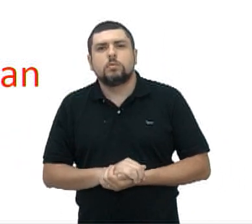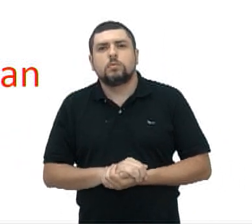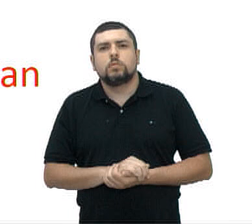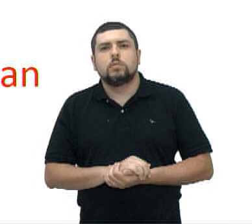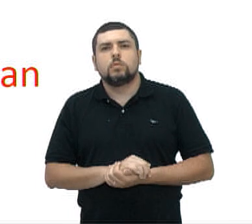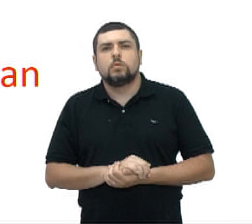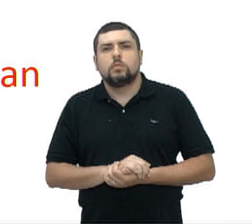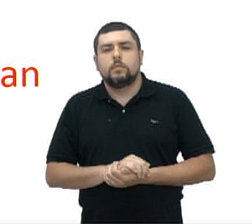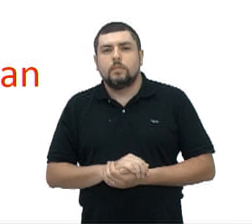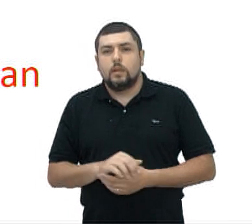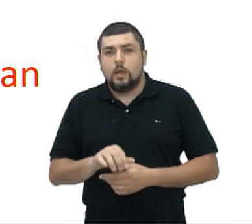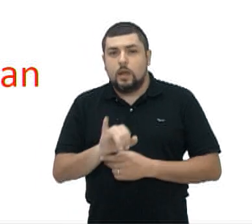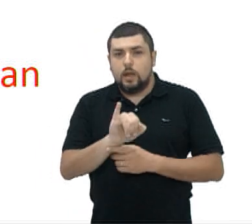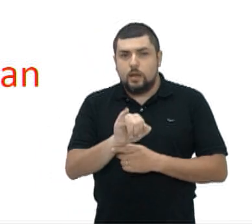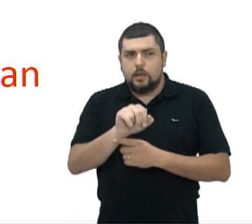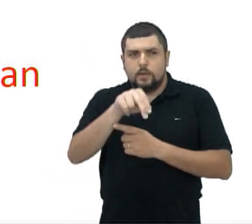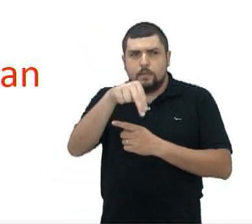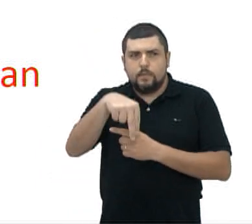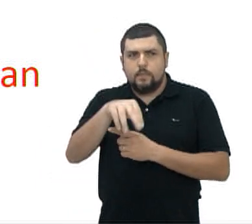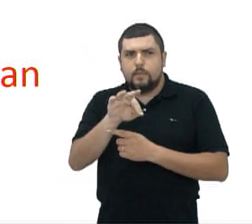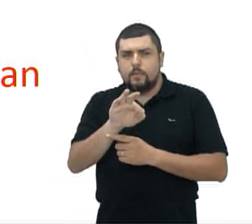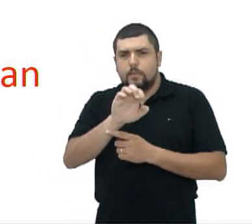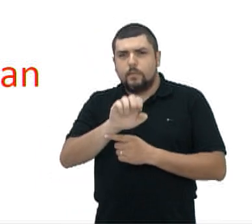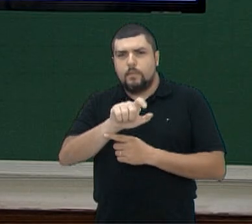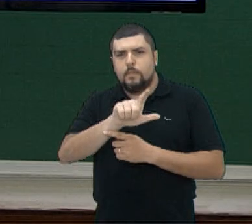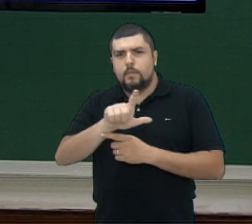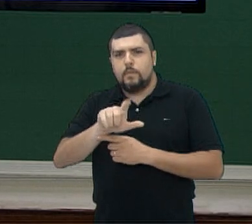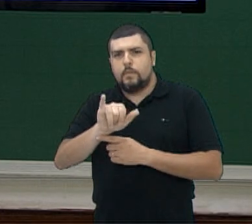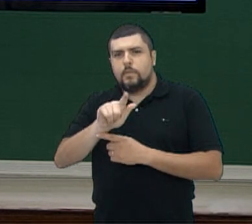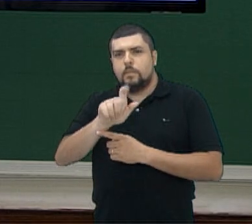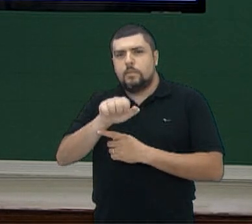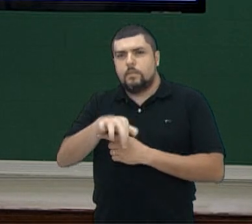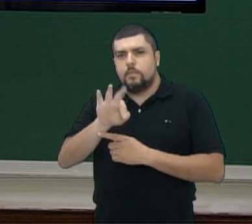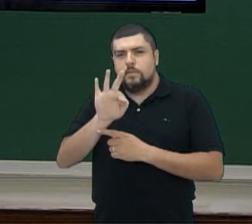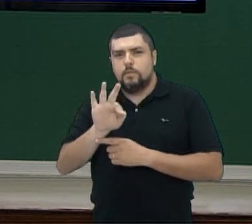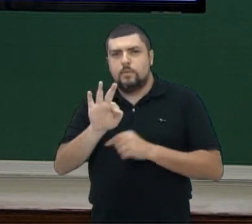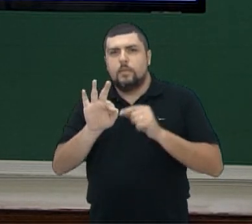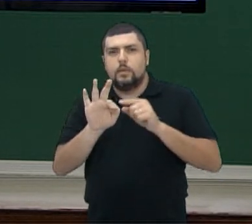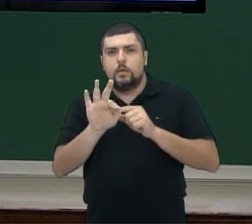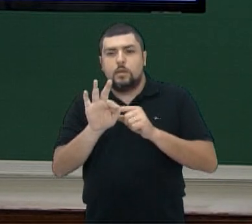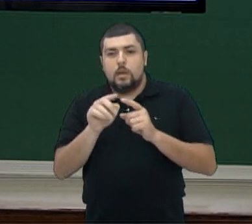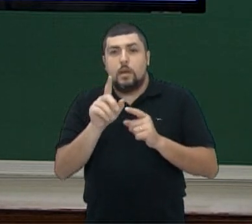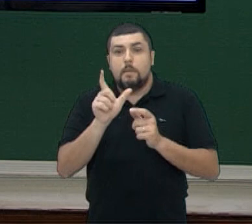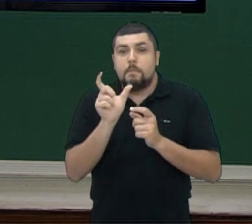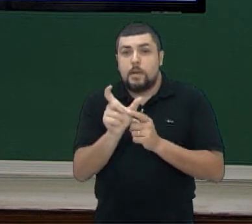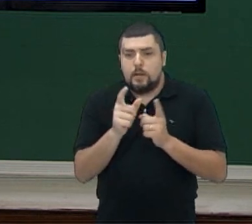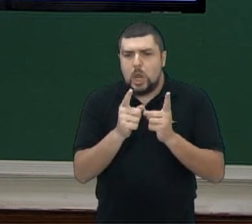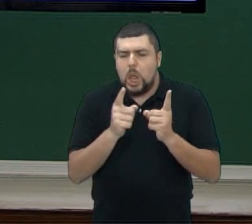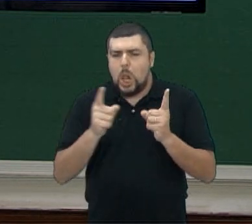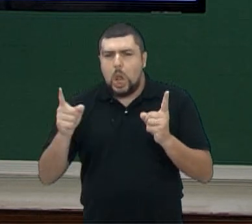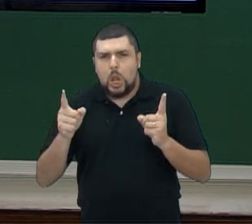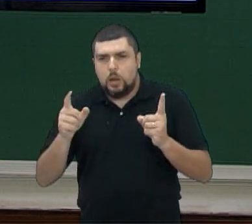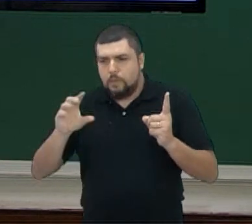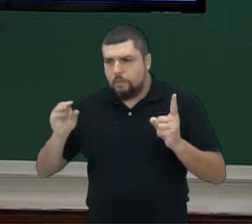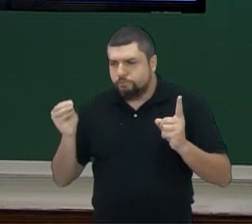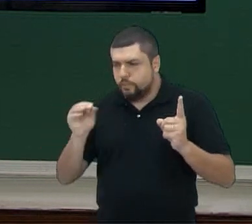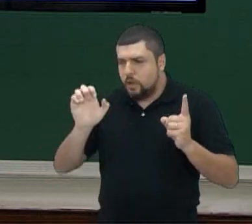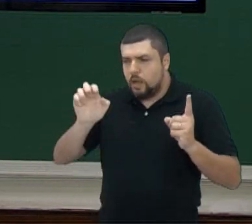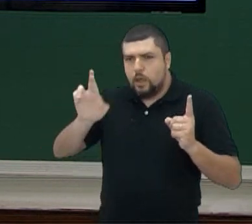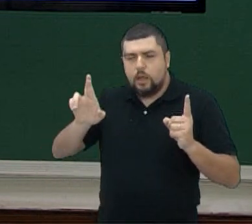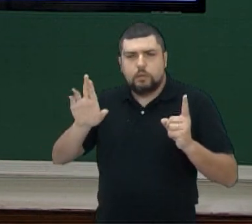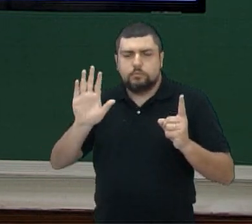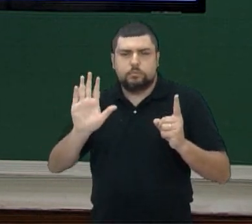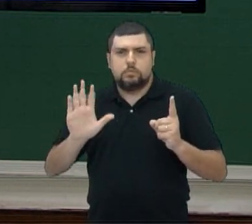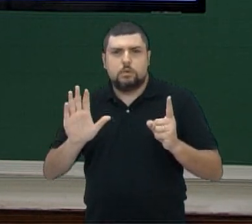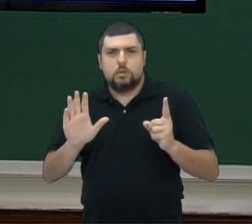Intelligent, que está aqui, ele é um adjetivo comprido, adjetivo longo, então você não põe ER. Você coloca o